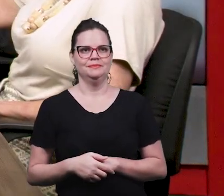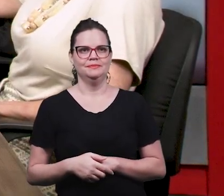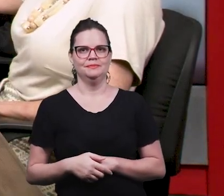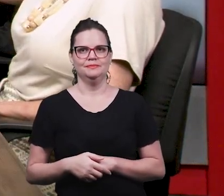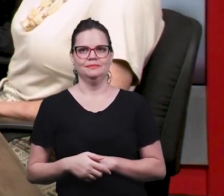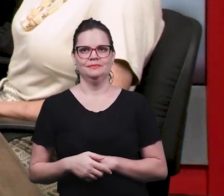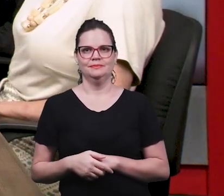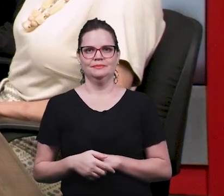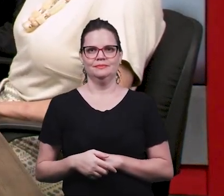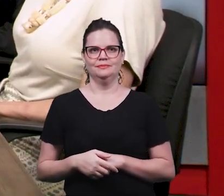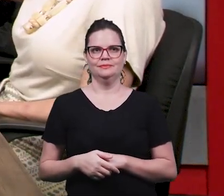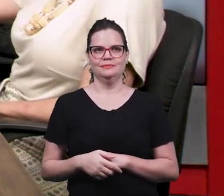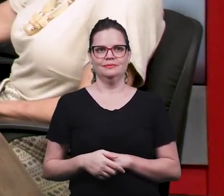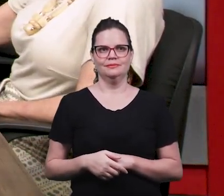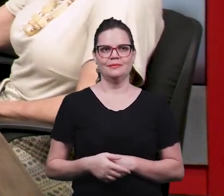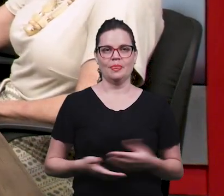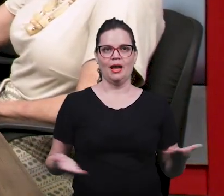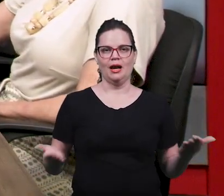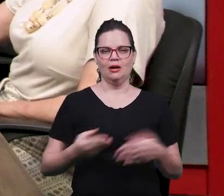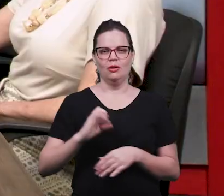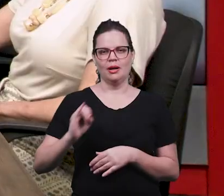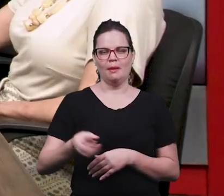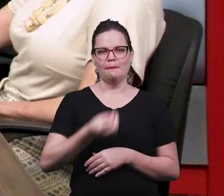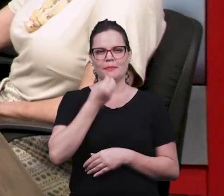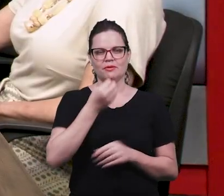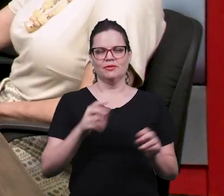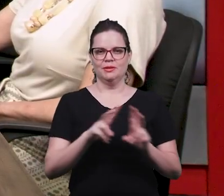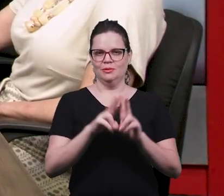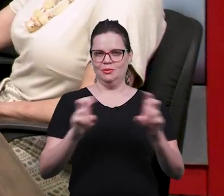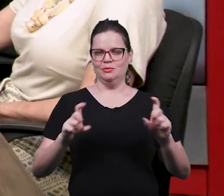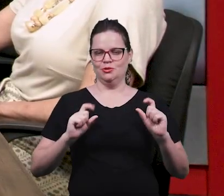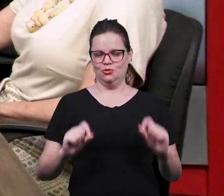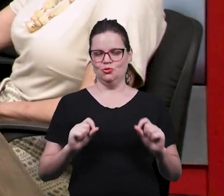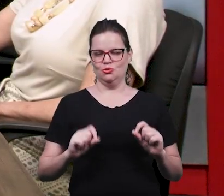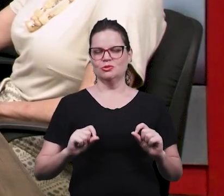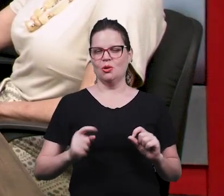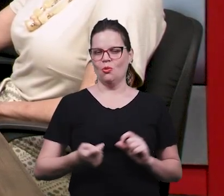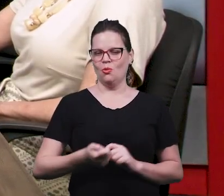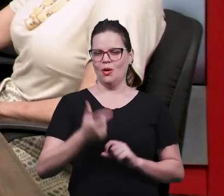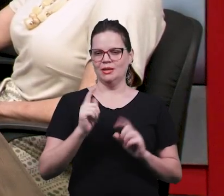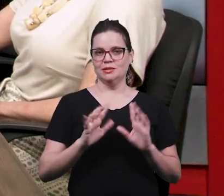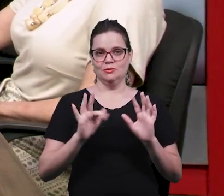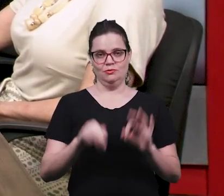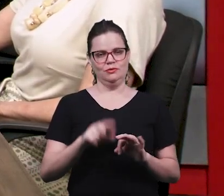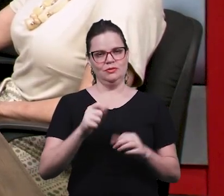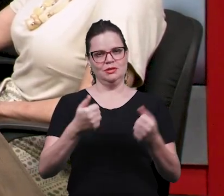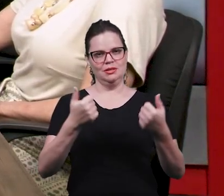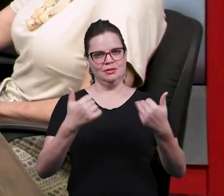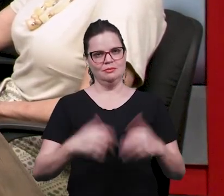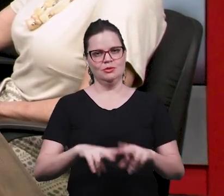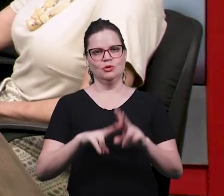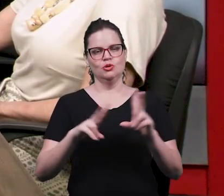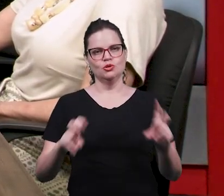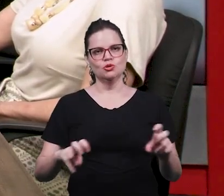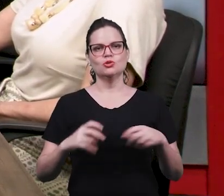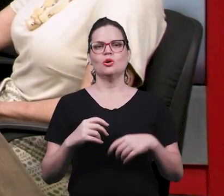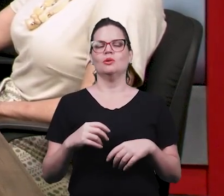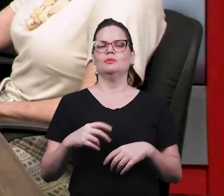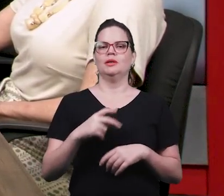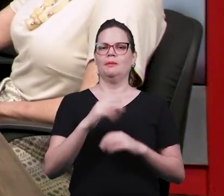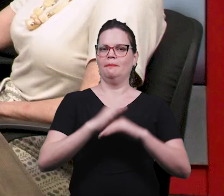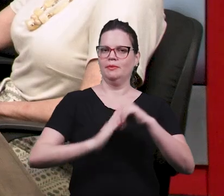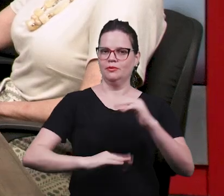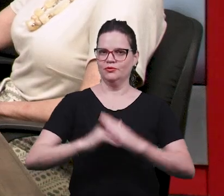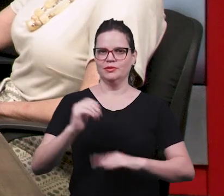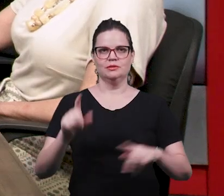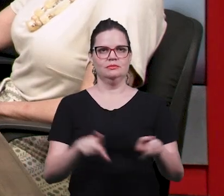fala desse período da unção, do ministério, e o Senhor falou de uma aprendizagem na Marinha que te possibilitou